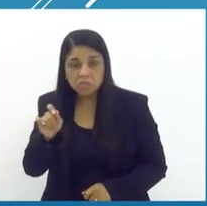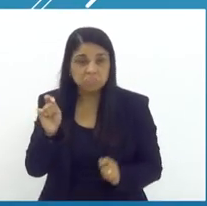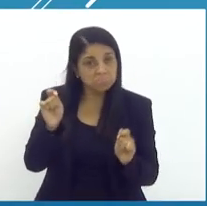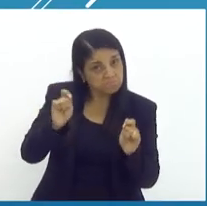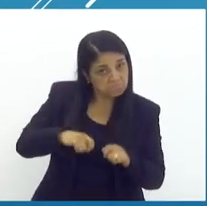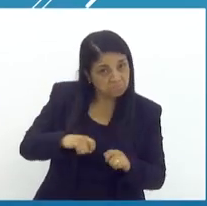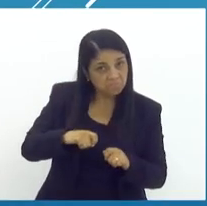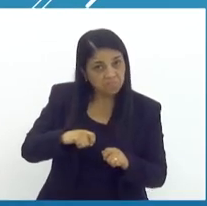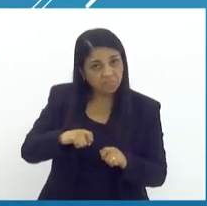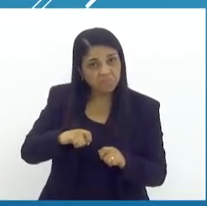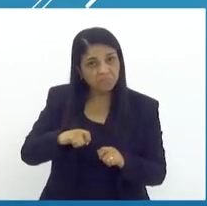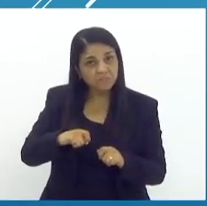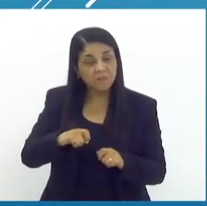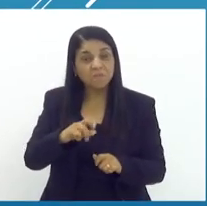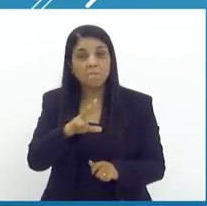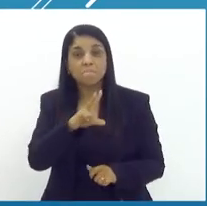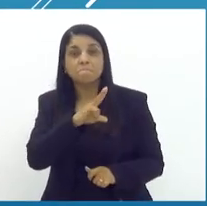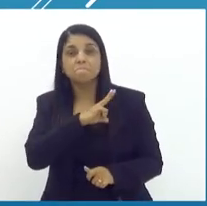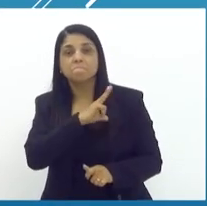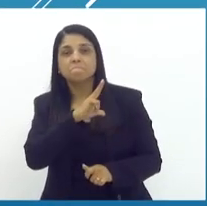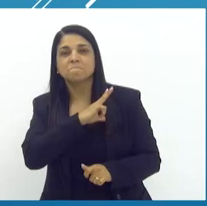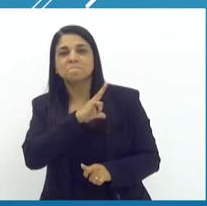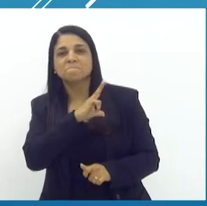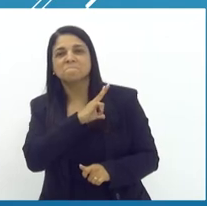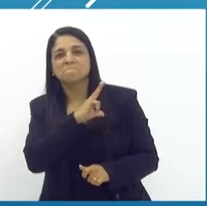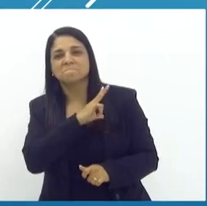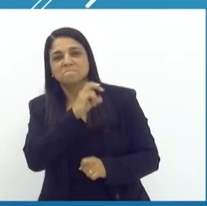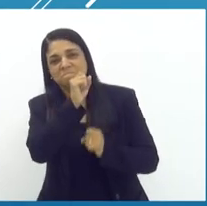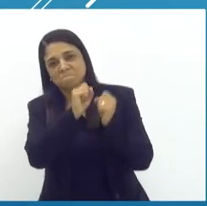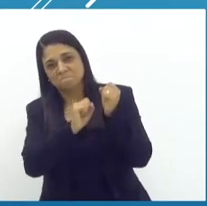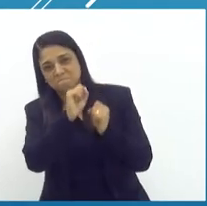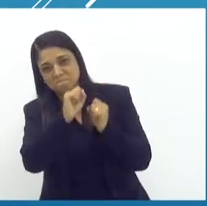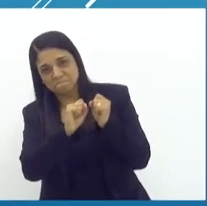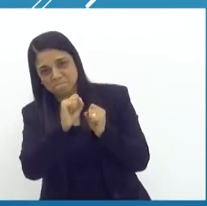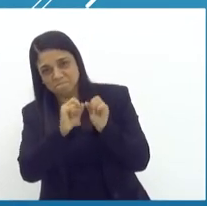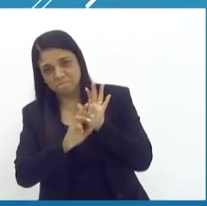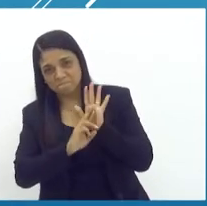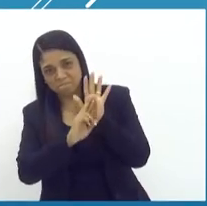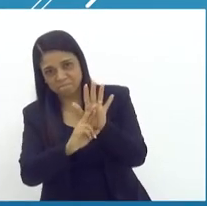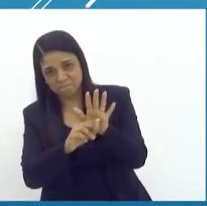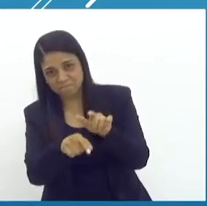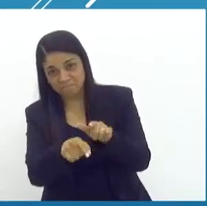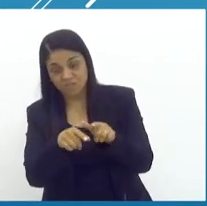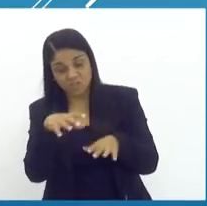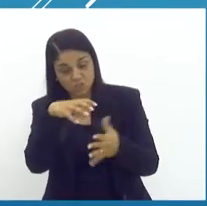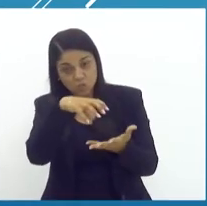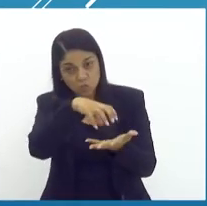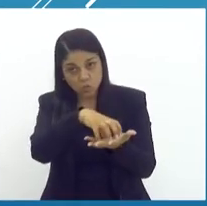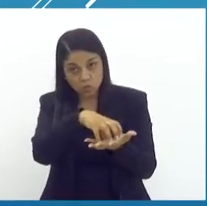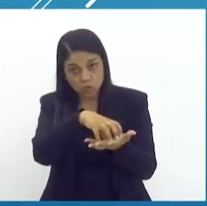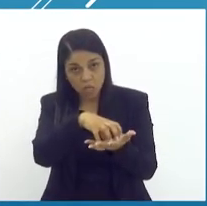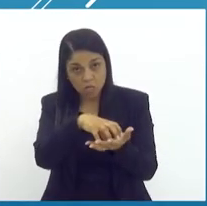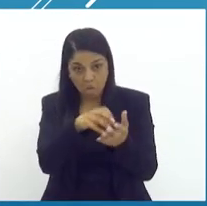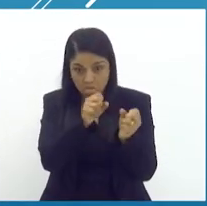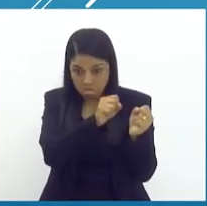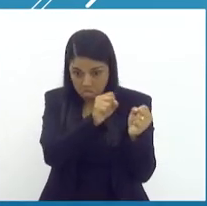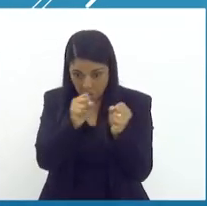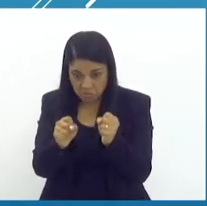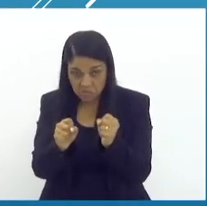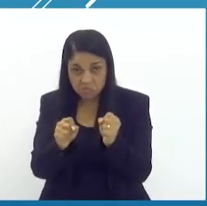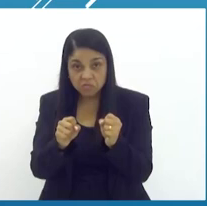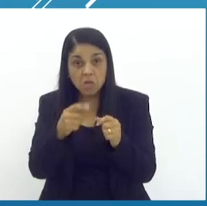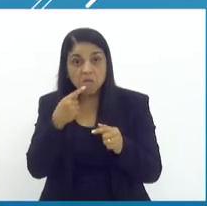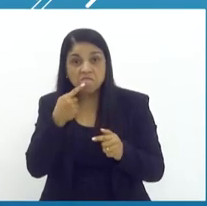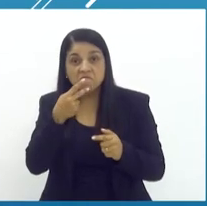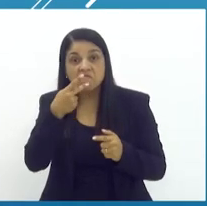são pessoas privadas em um detalhe esse conceito Super Poderoso Ele mesmo que vai dizer como funciona tá